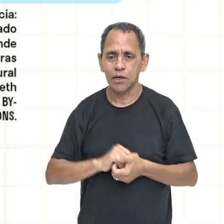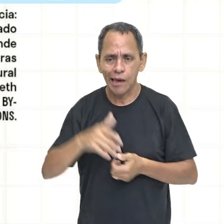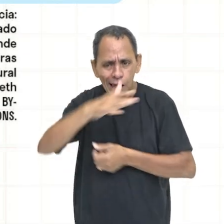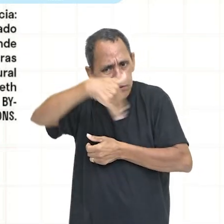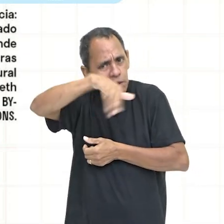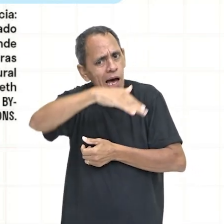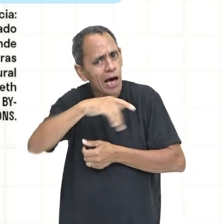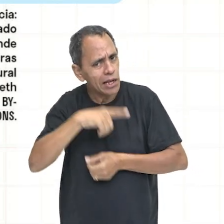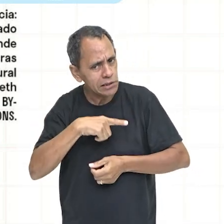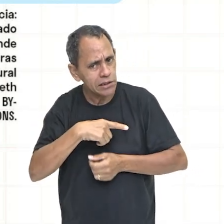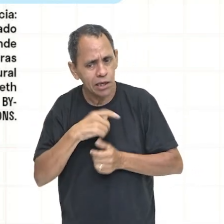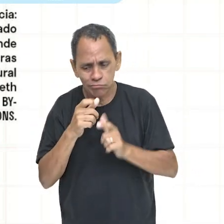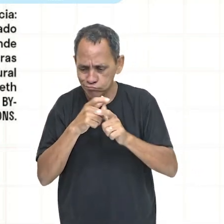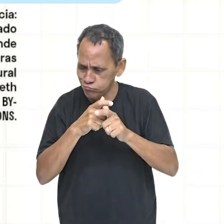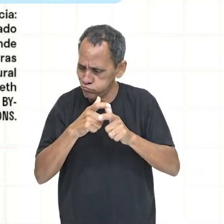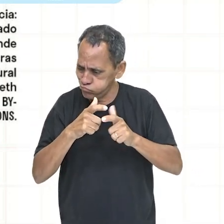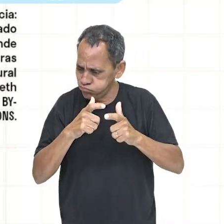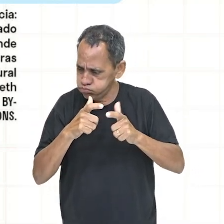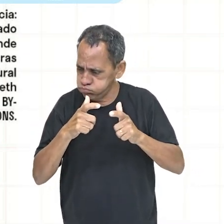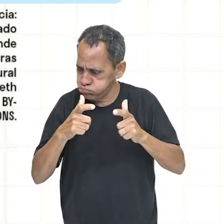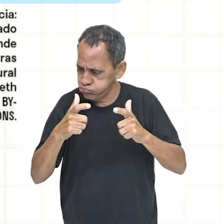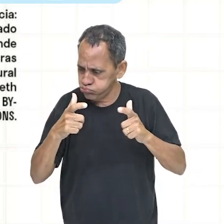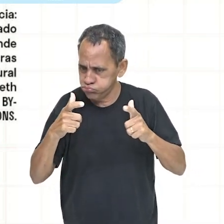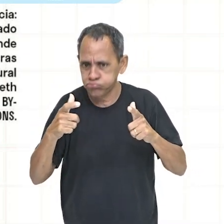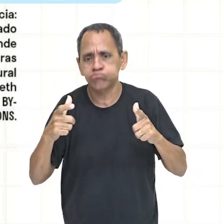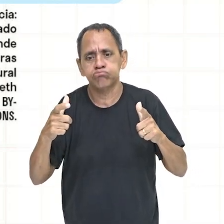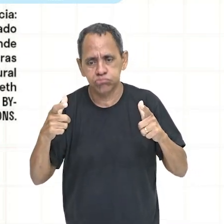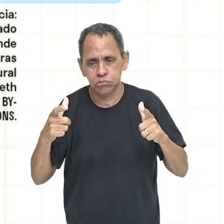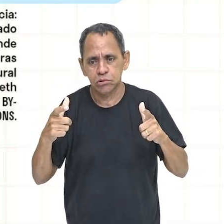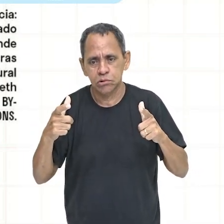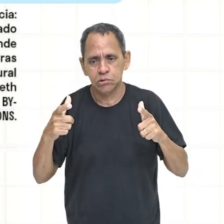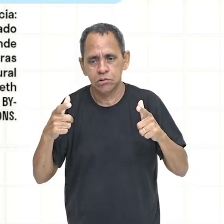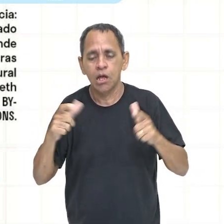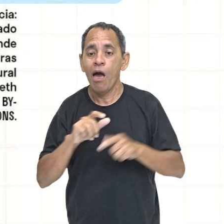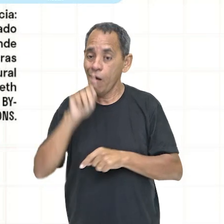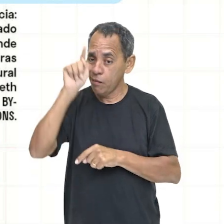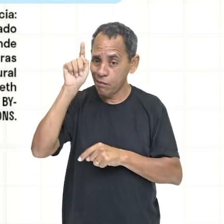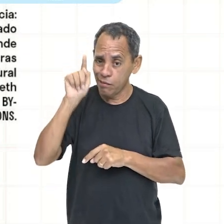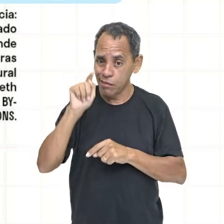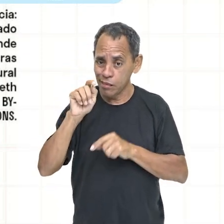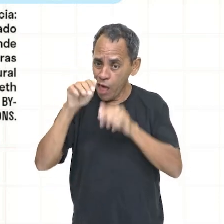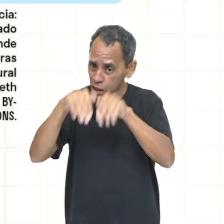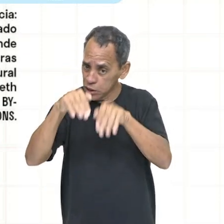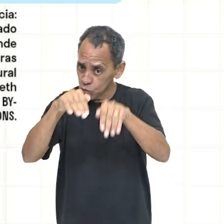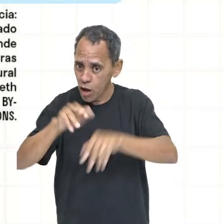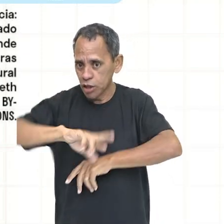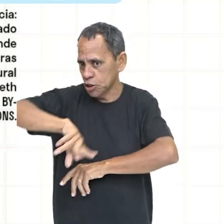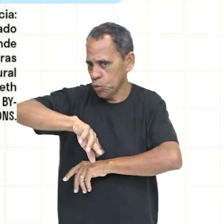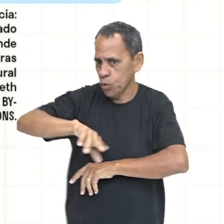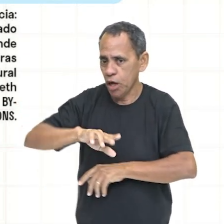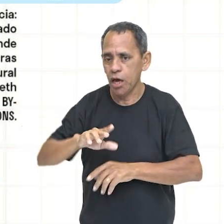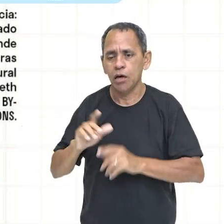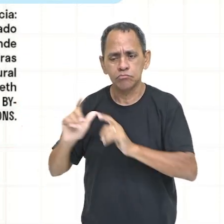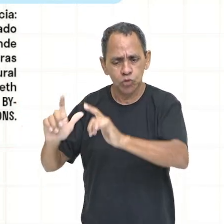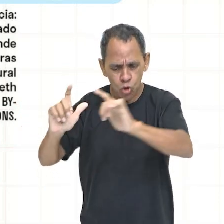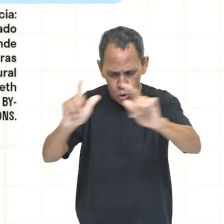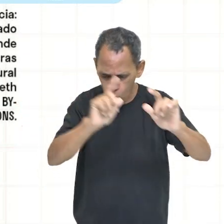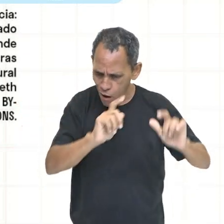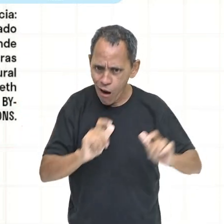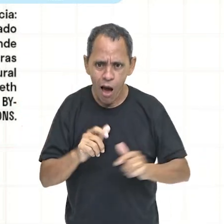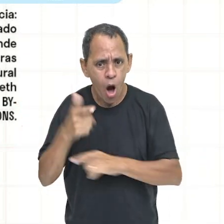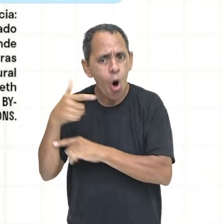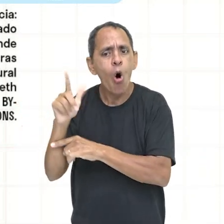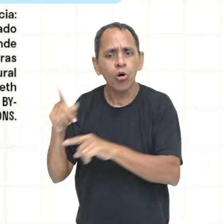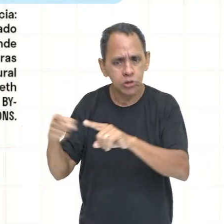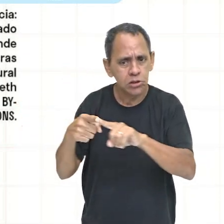área grande, abrangeria uma área grande, não só lá na Austrália, mas em qualquer outro lugar onde ele estivesse.